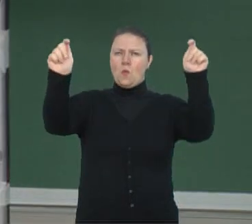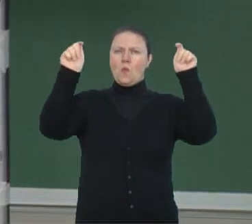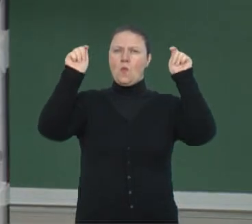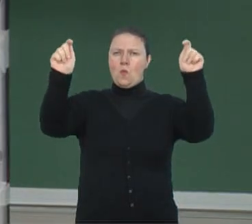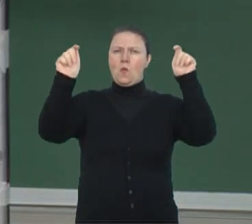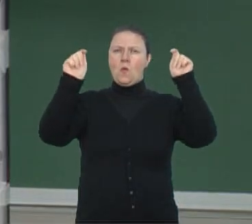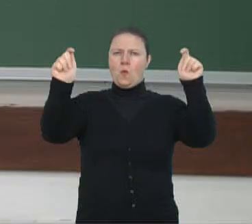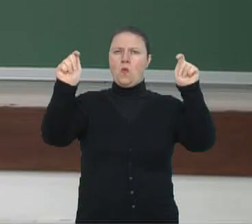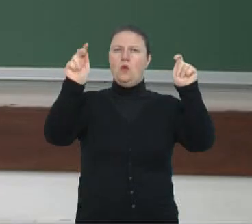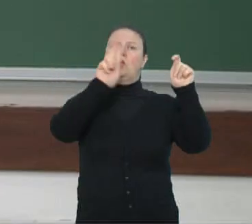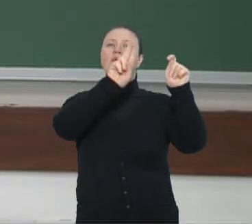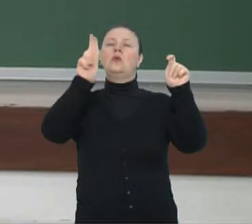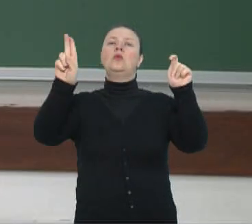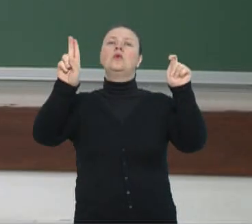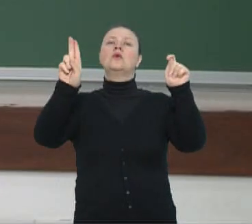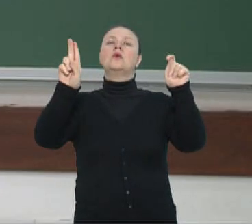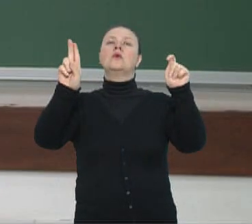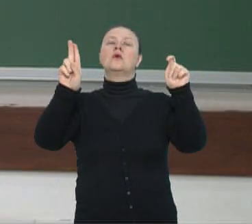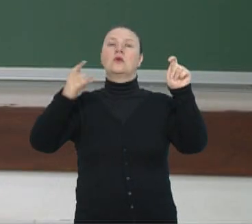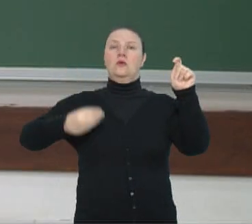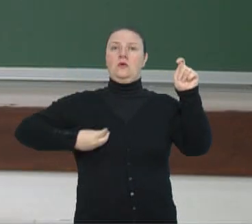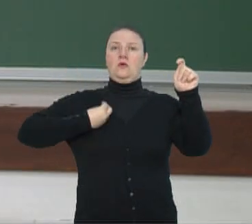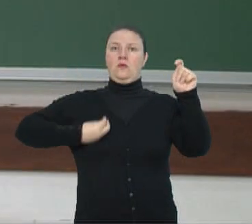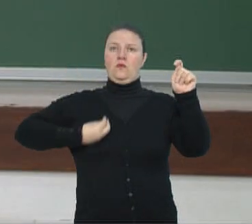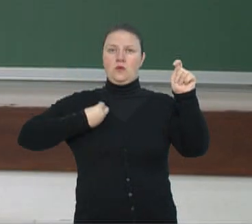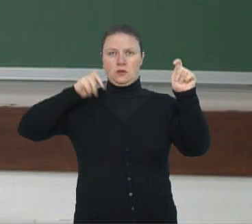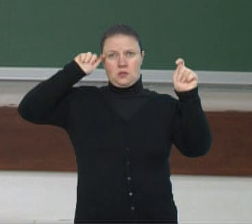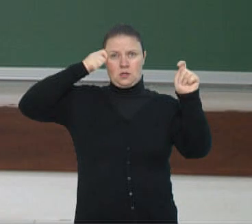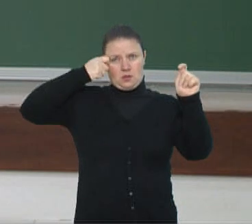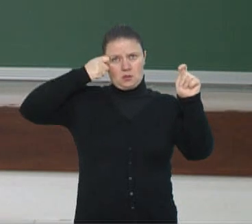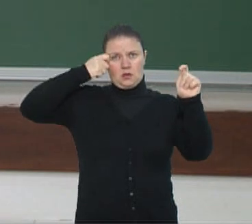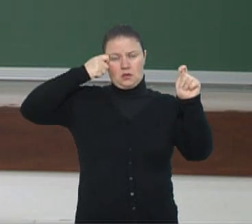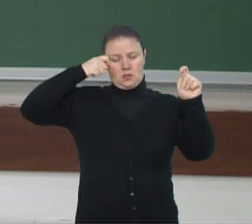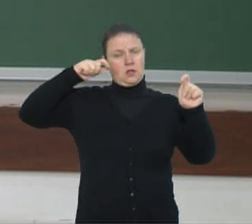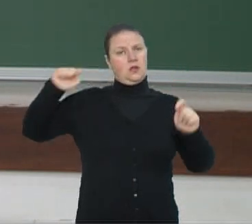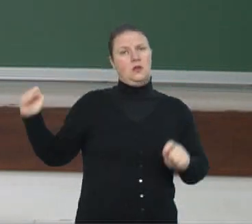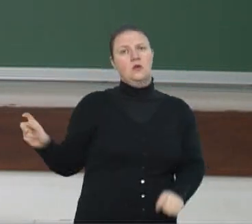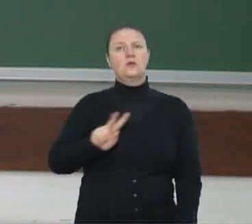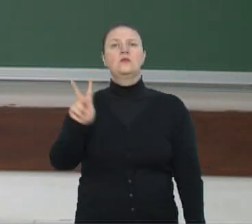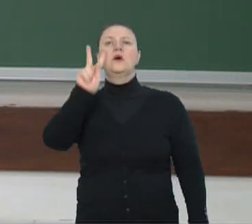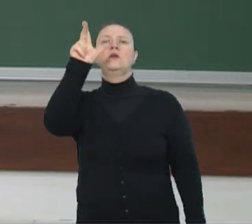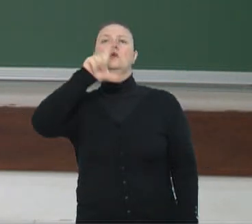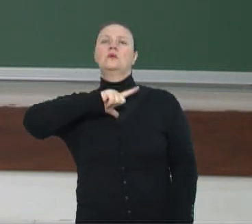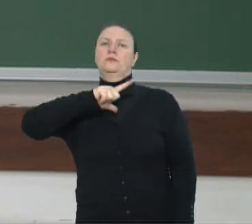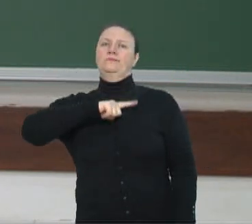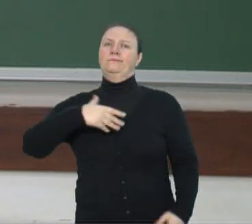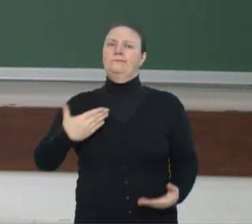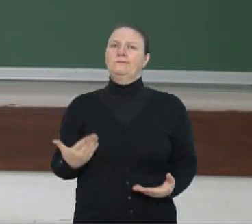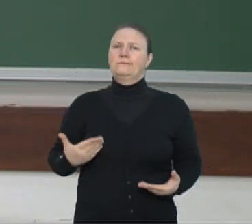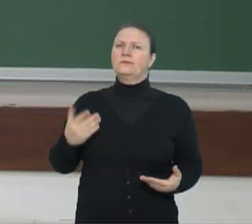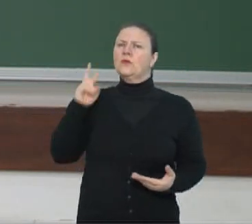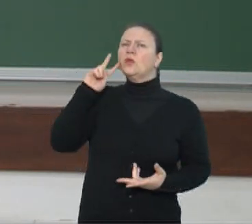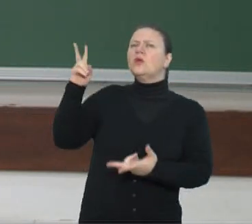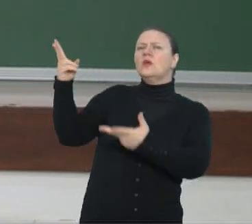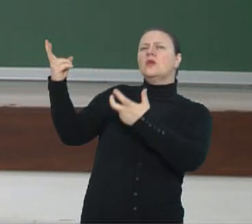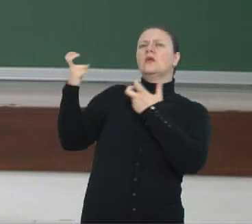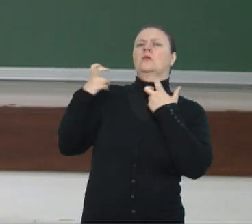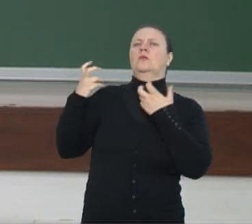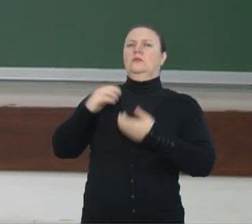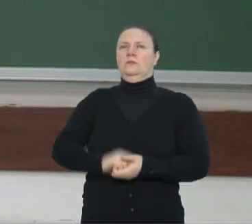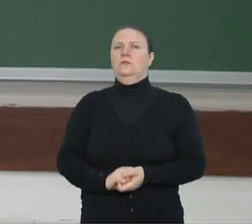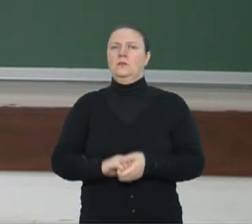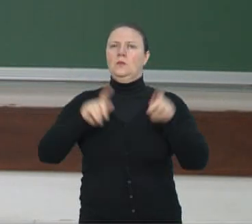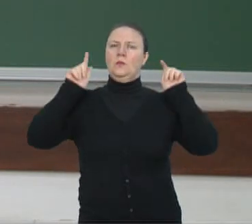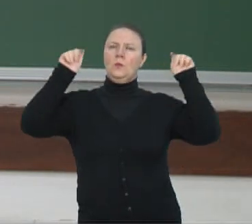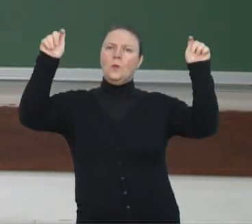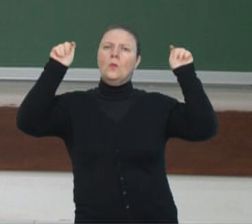Black Lives Matter, vidas negras importam. O que essa imagem permite a gente identificar? Que é um movimento